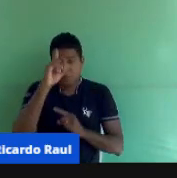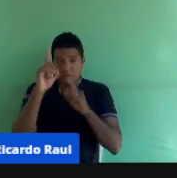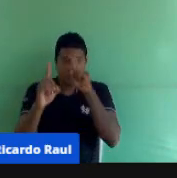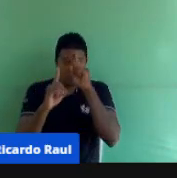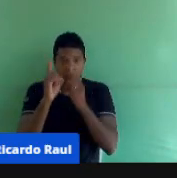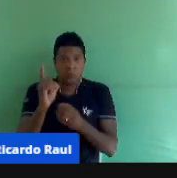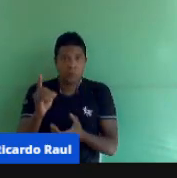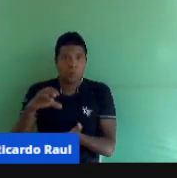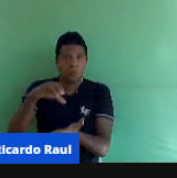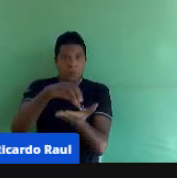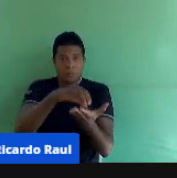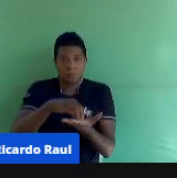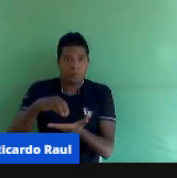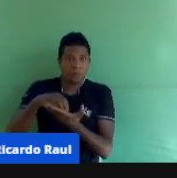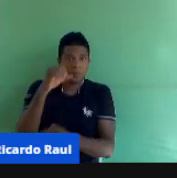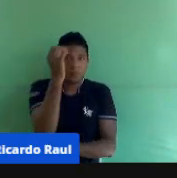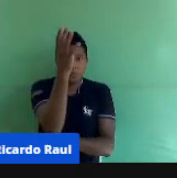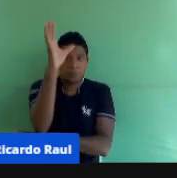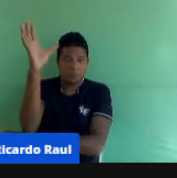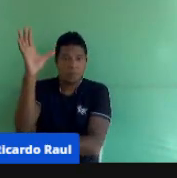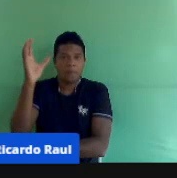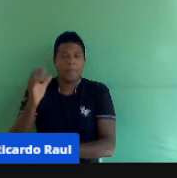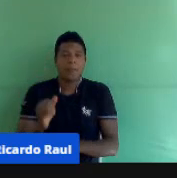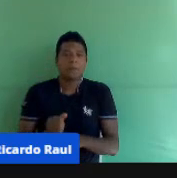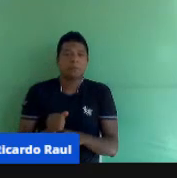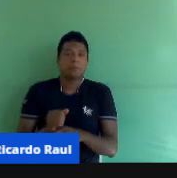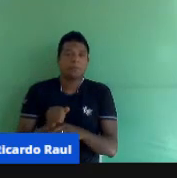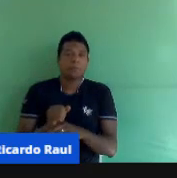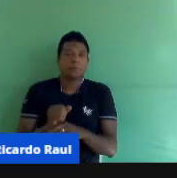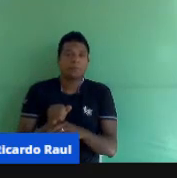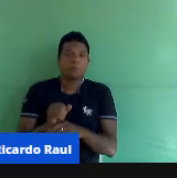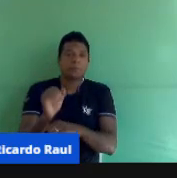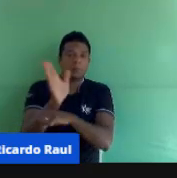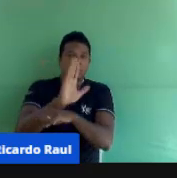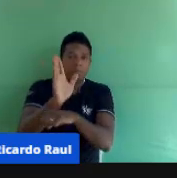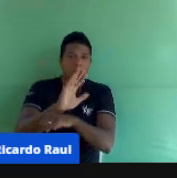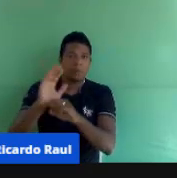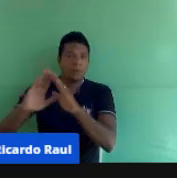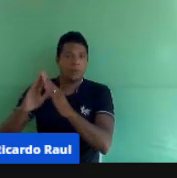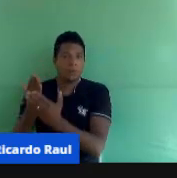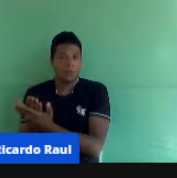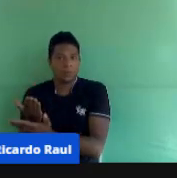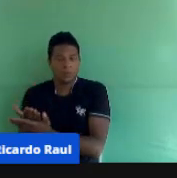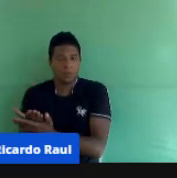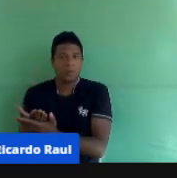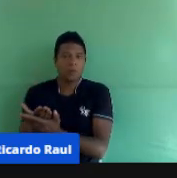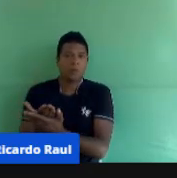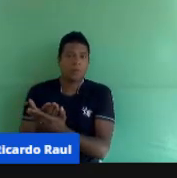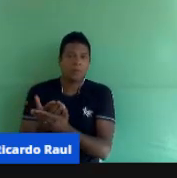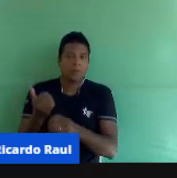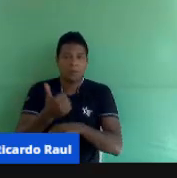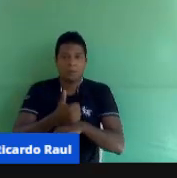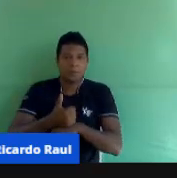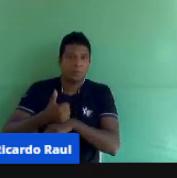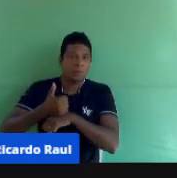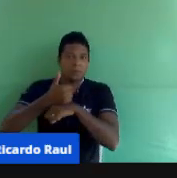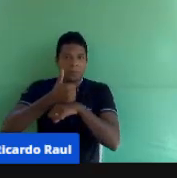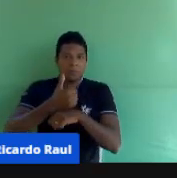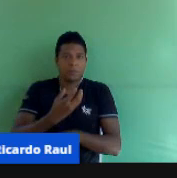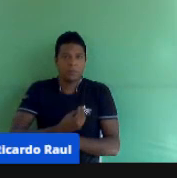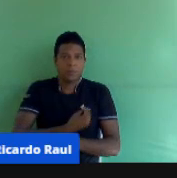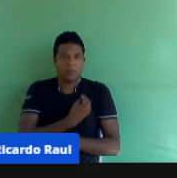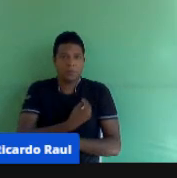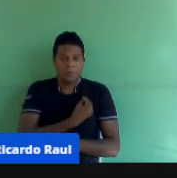educação ambiental, de ensino escola e talvez a criação de convidas de comissão de meio ambiente e qualidade de vida na